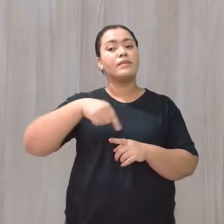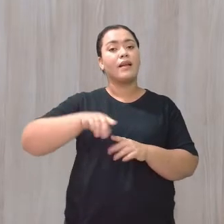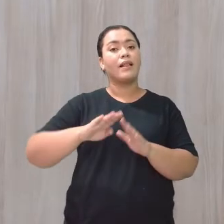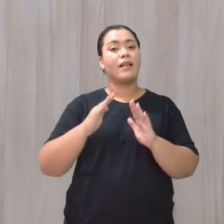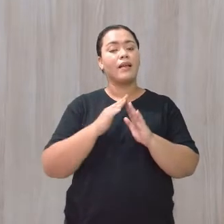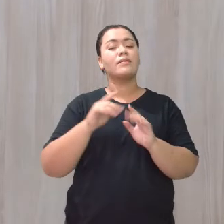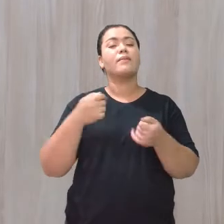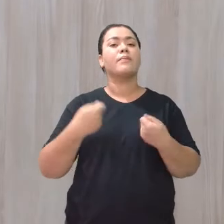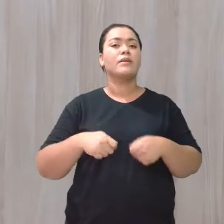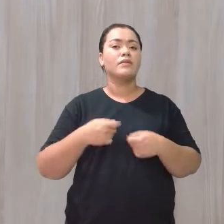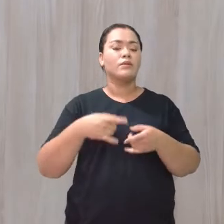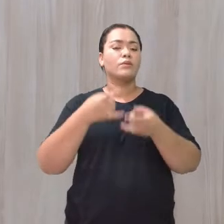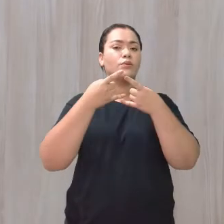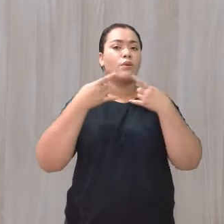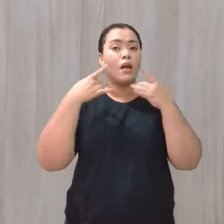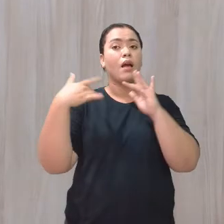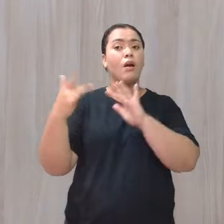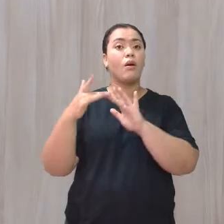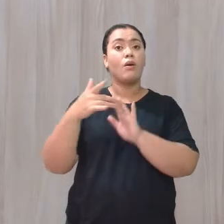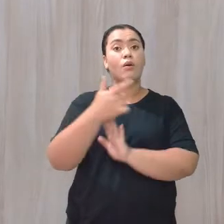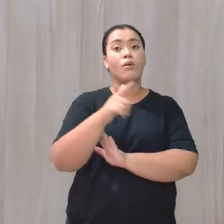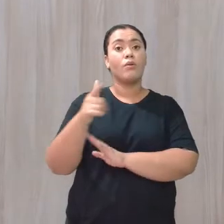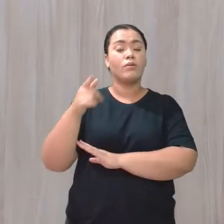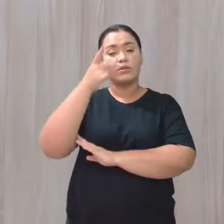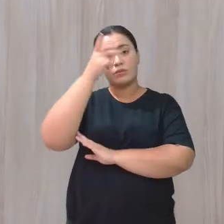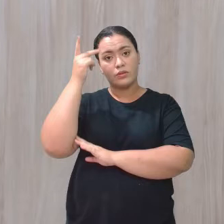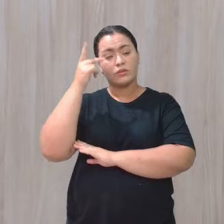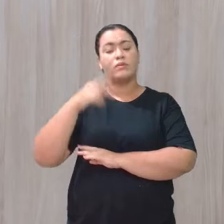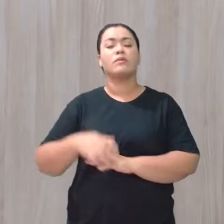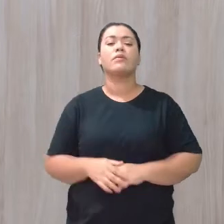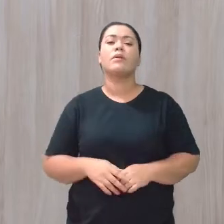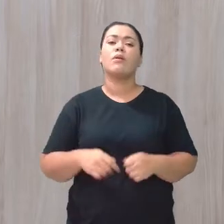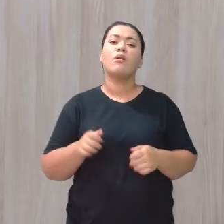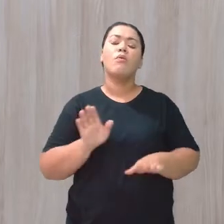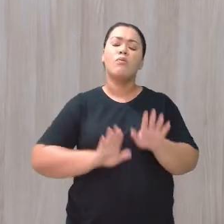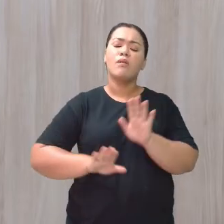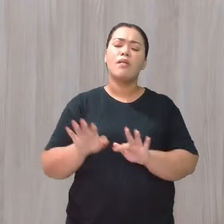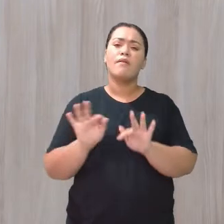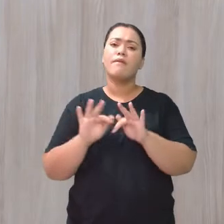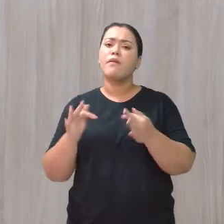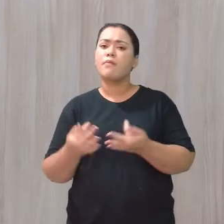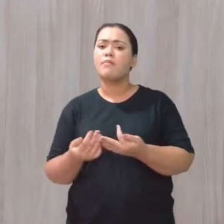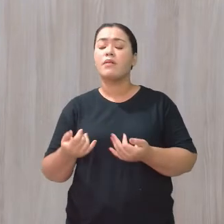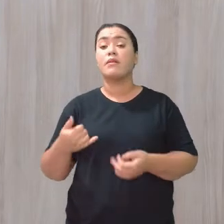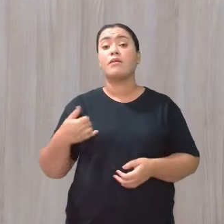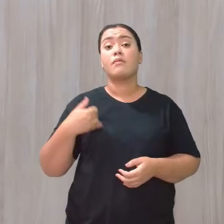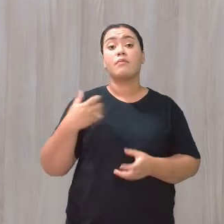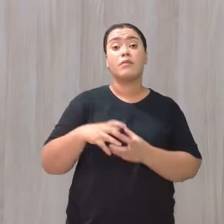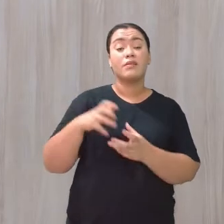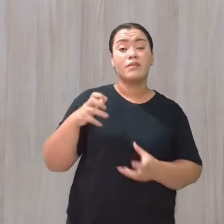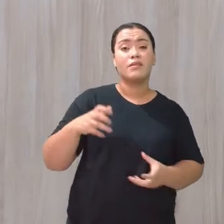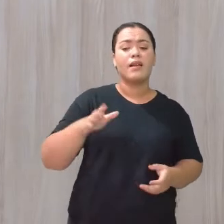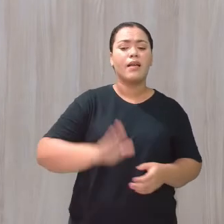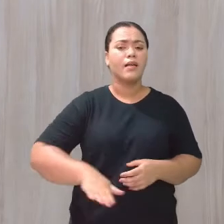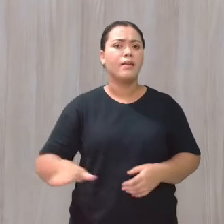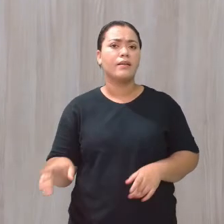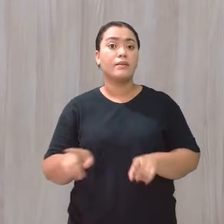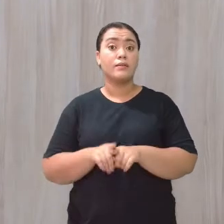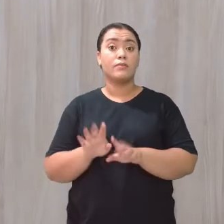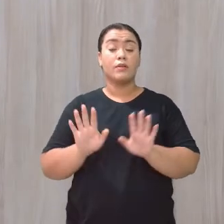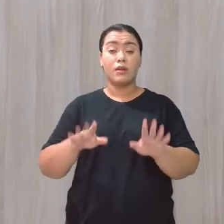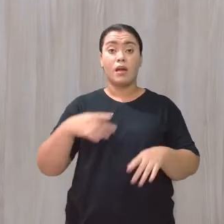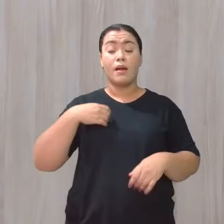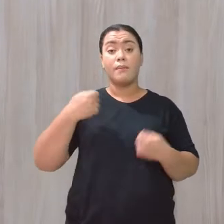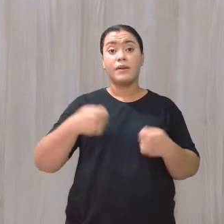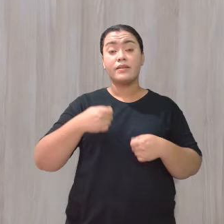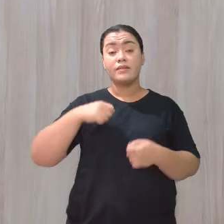porque também vamos ter contato com as pessoas da nossa casa, da nossa família, os idosos, crianças. E outro alerta também,